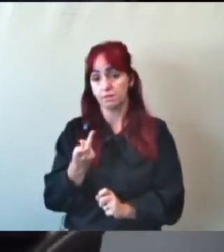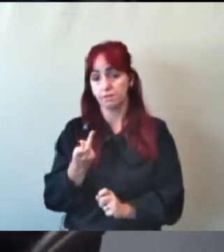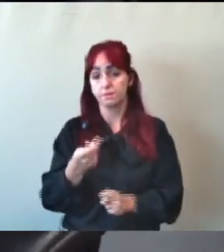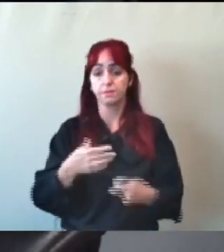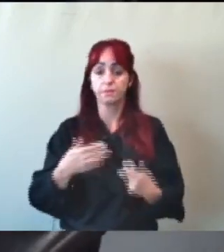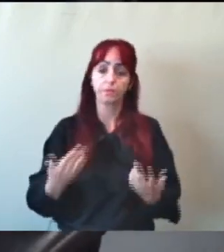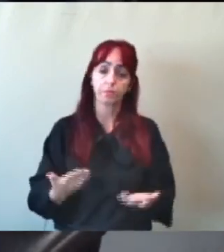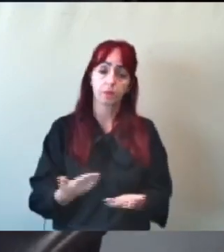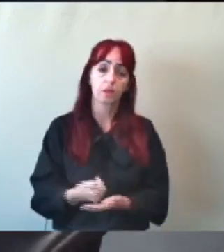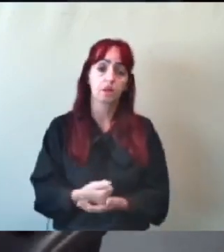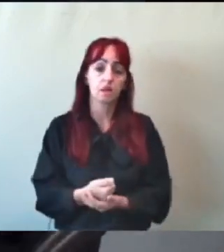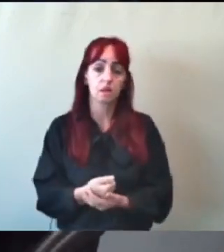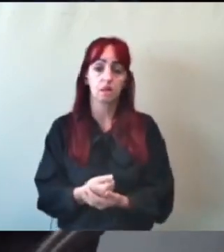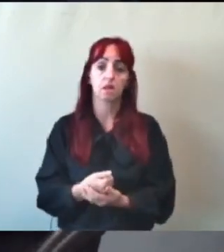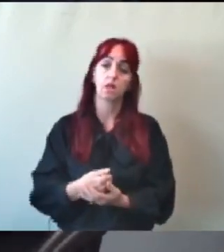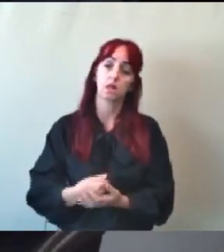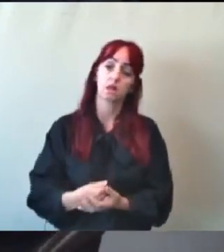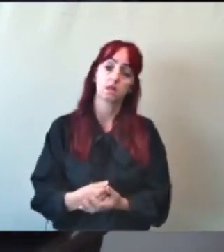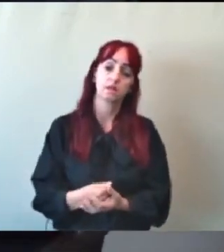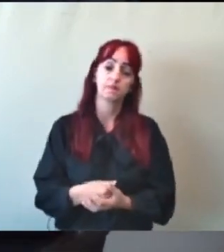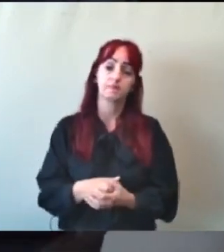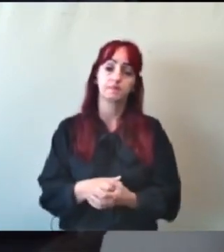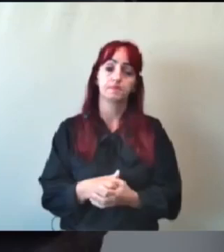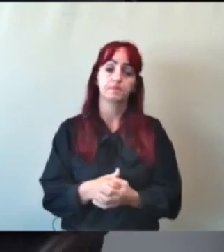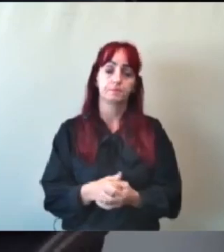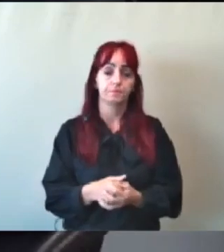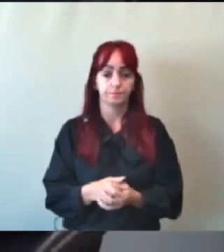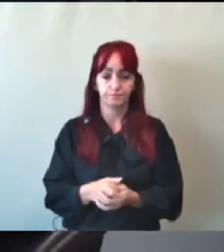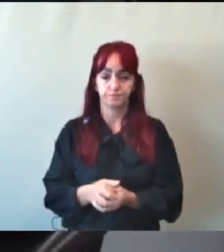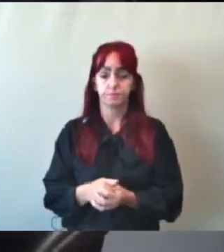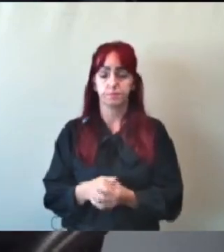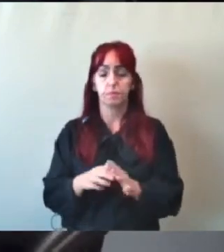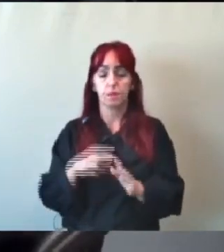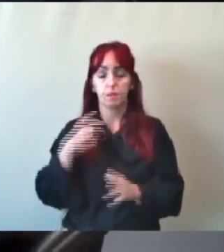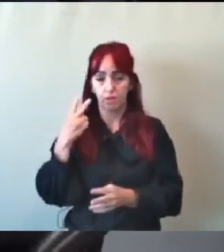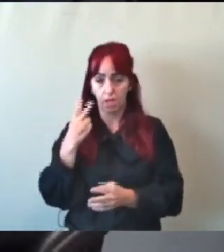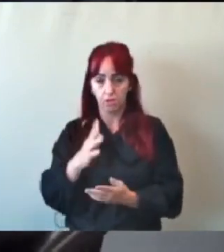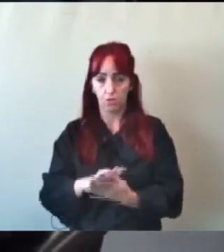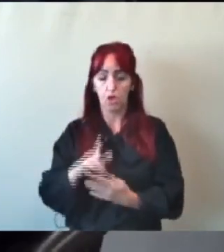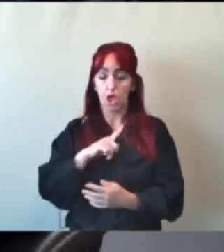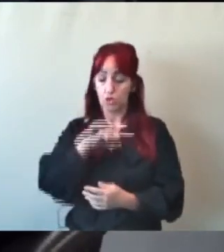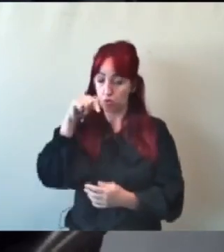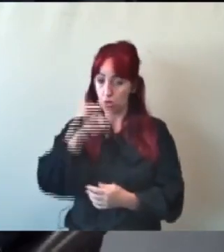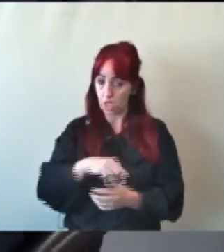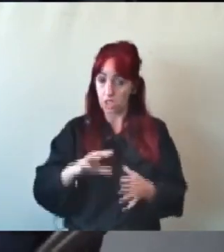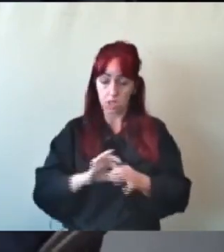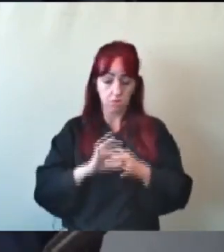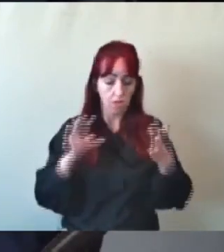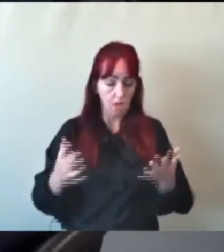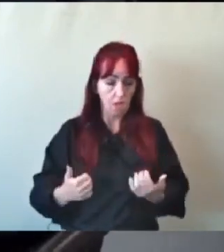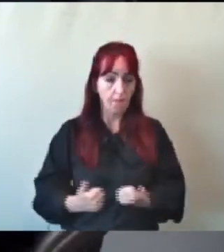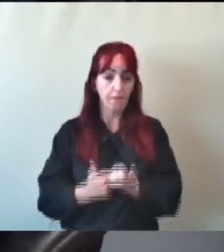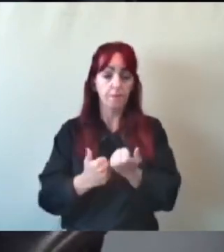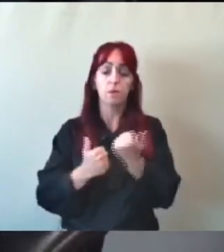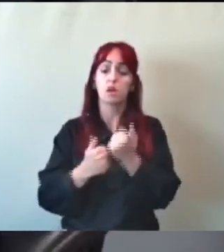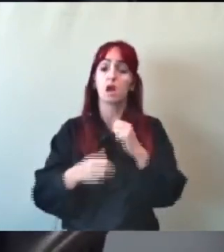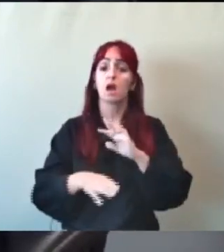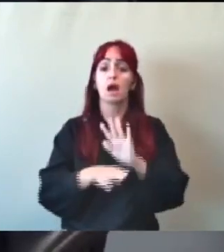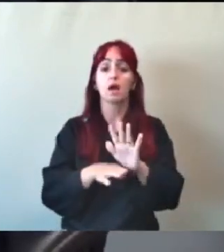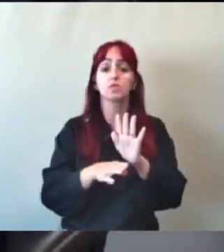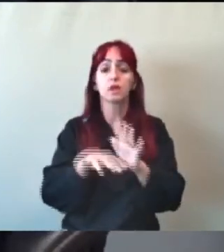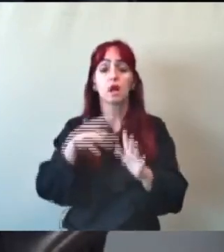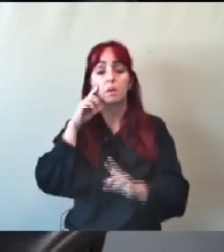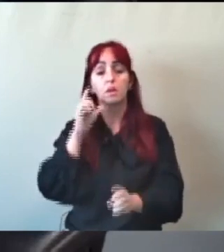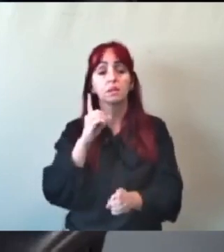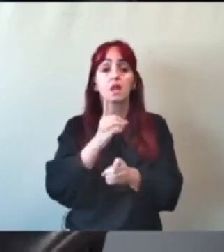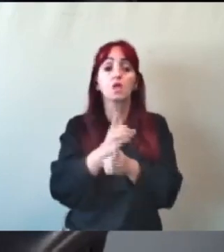vereador Reinaldo do Sacolão, eu estou aqui me colocando à disposição para colaborar, ajudar, para a gente encontrar uma saída, uma